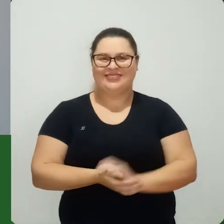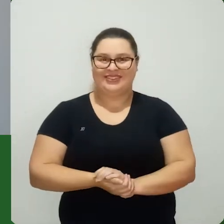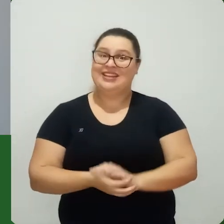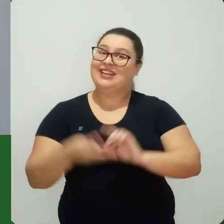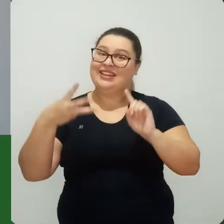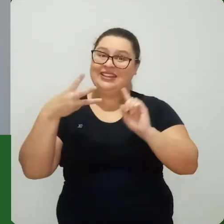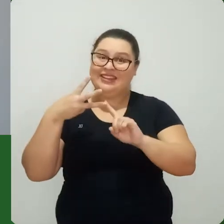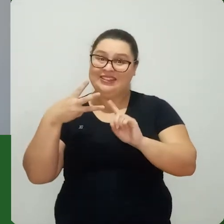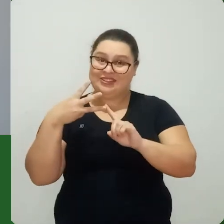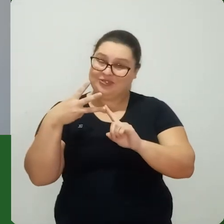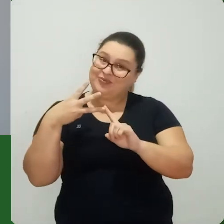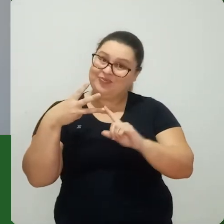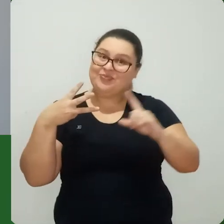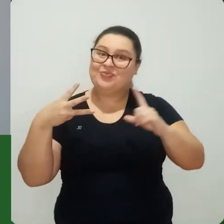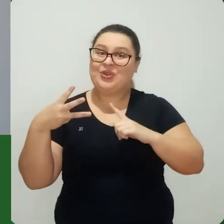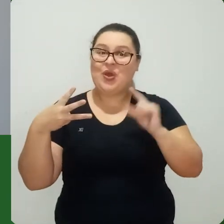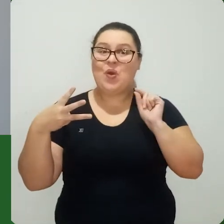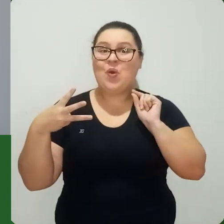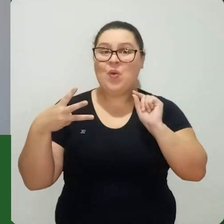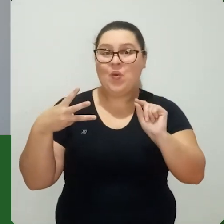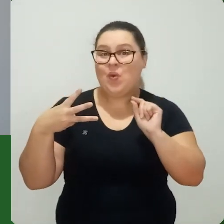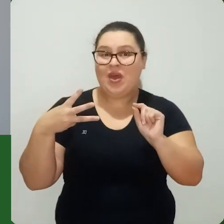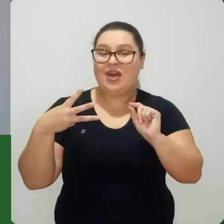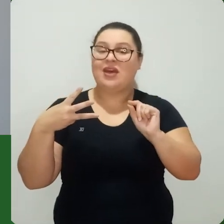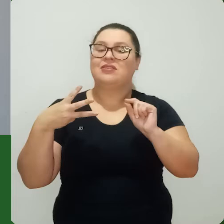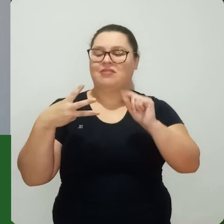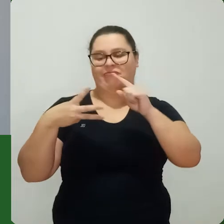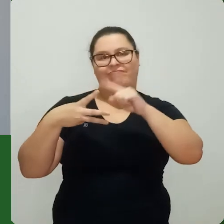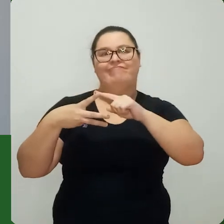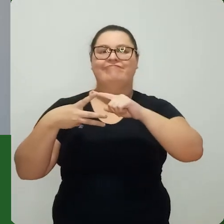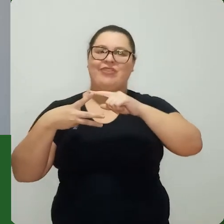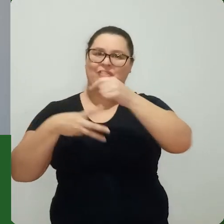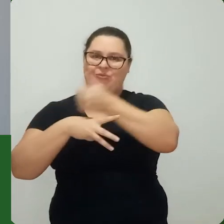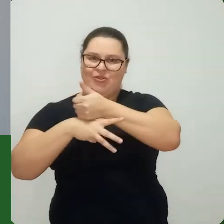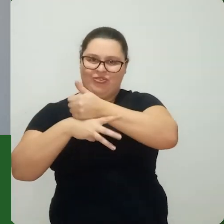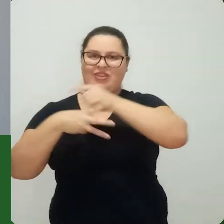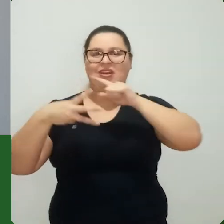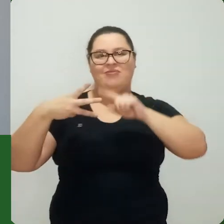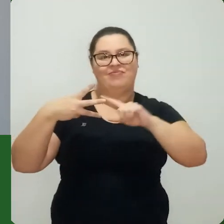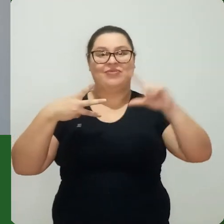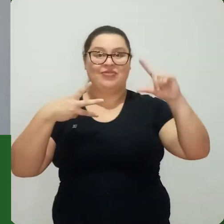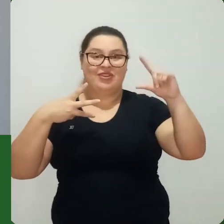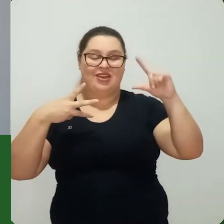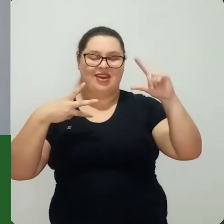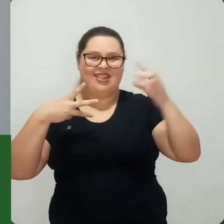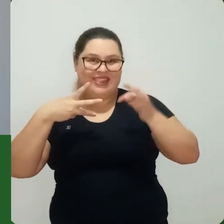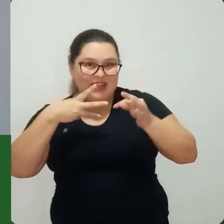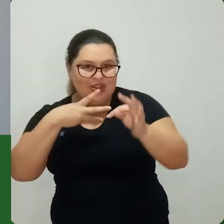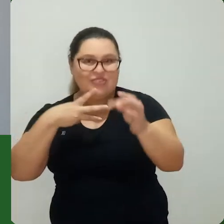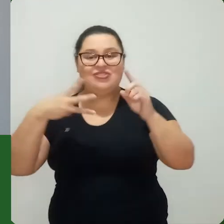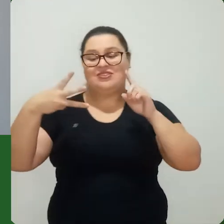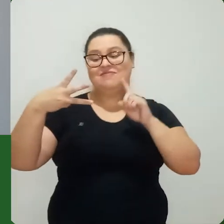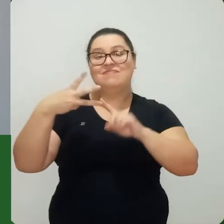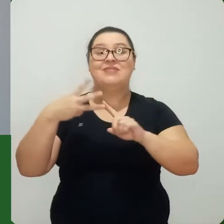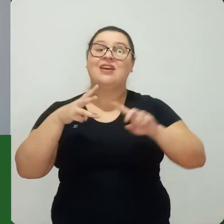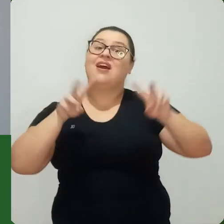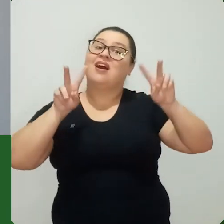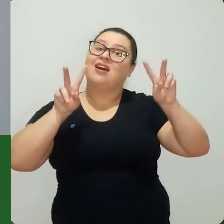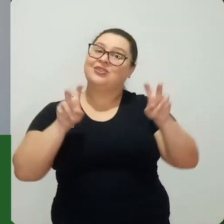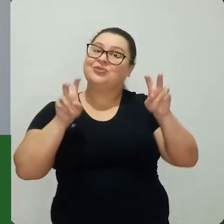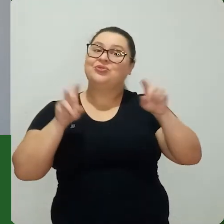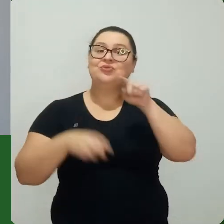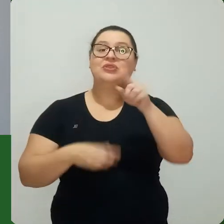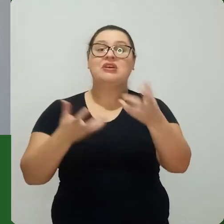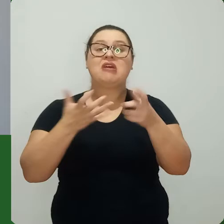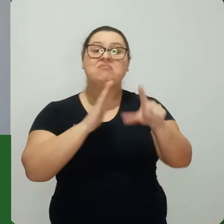então, né? Temos o fotógrafo, temos a tecnologia e temos o assunto. Então, o que você vai escolher fotografar? Então, por exemplo, eu estou